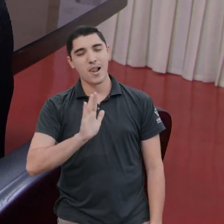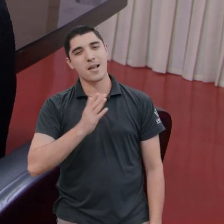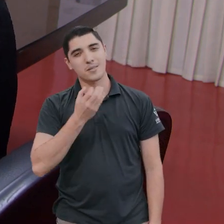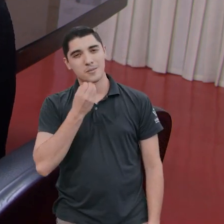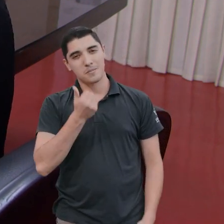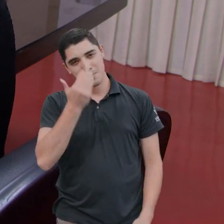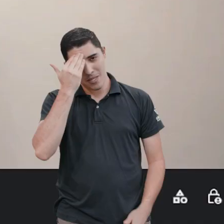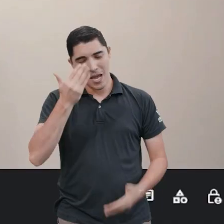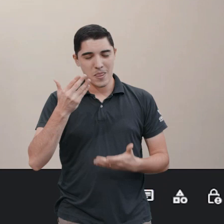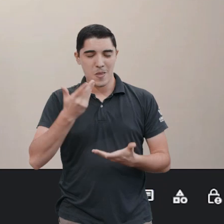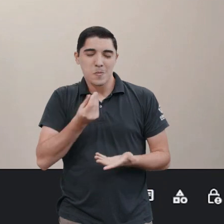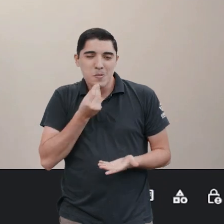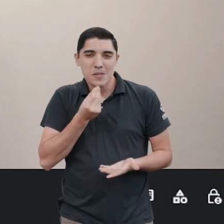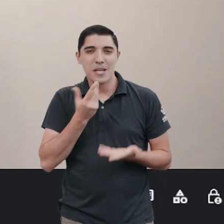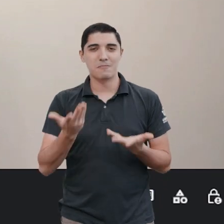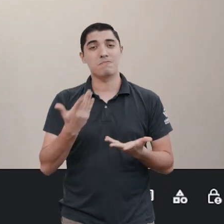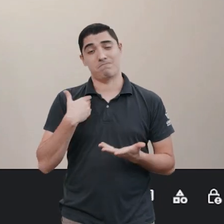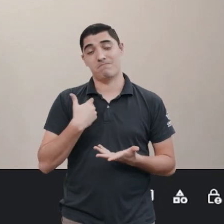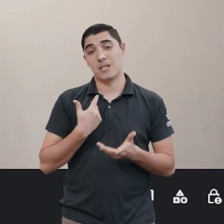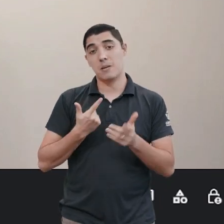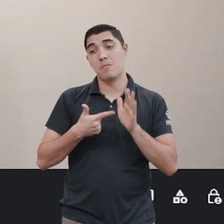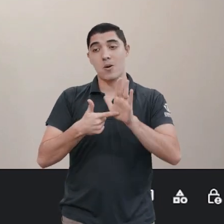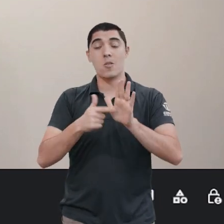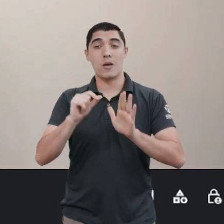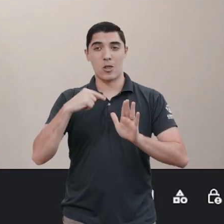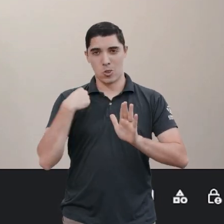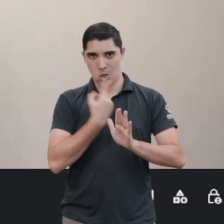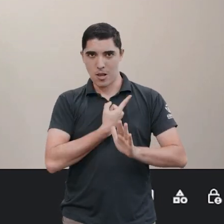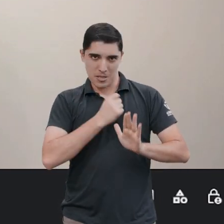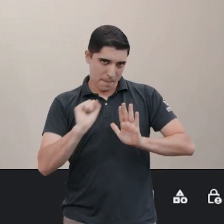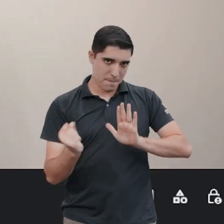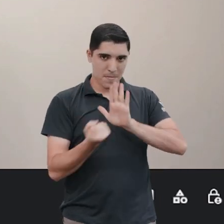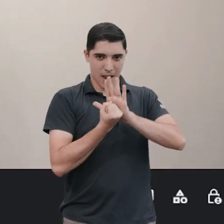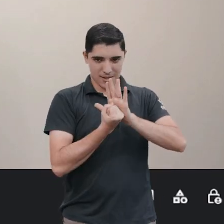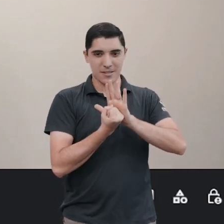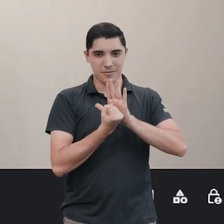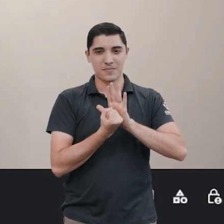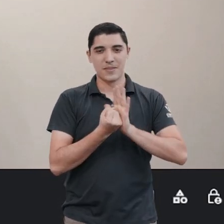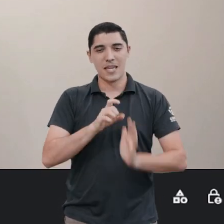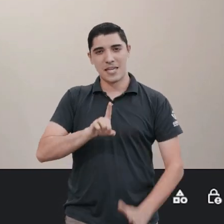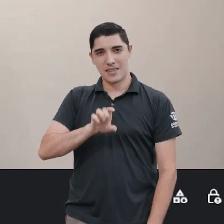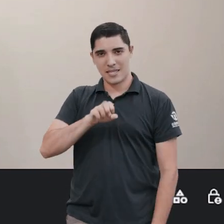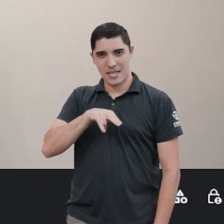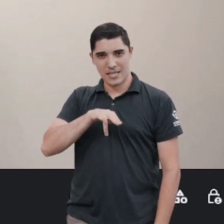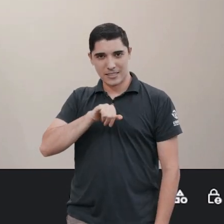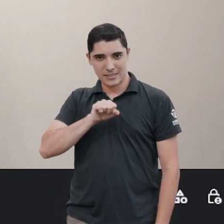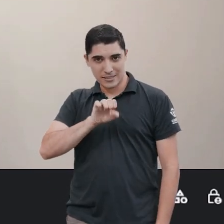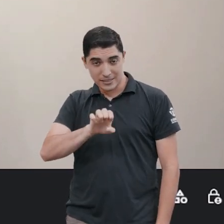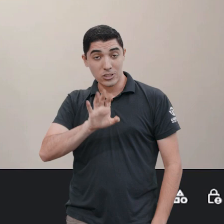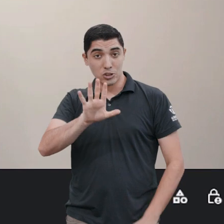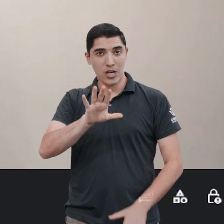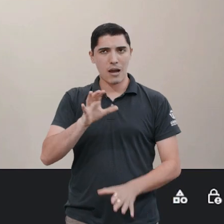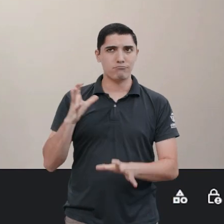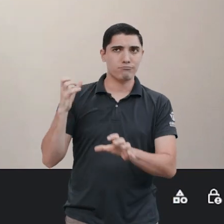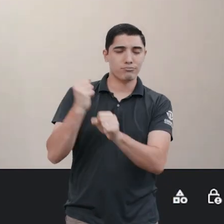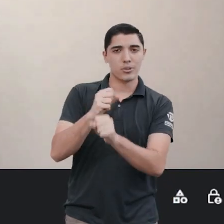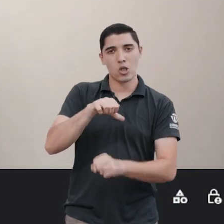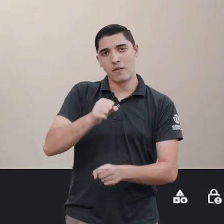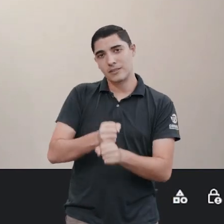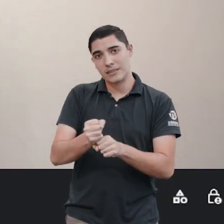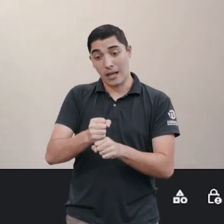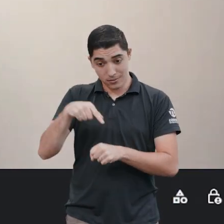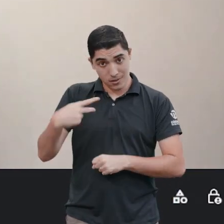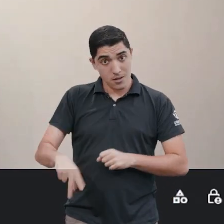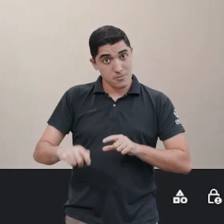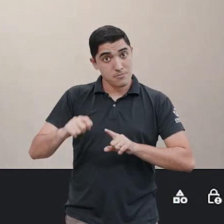pela oportunidade. Bom, a gente começa dizendo que a marca Denise Gerassi está completando 9 anos de